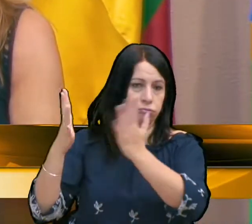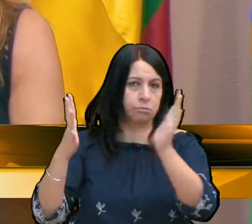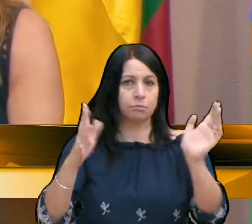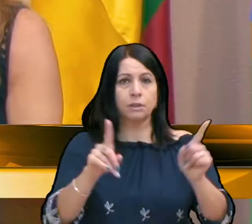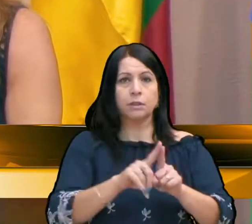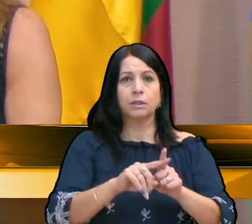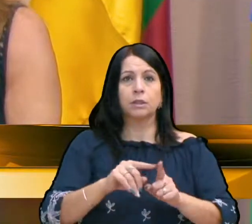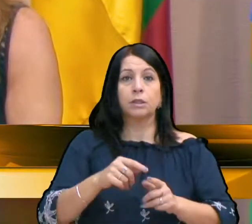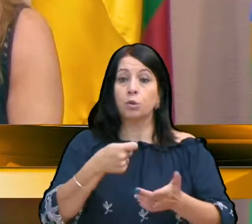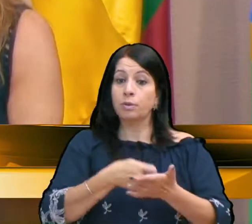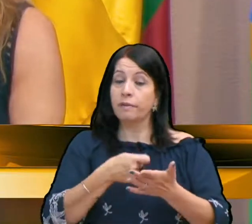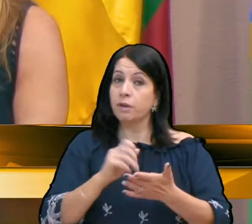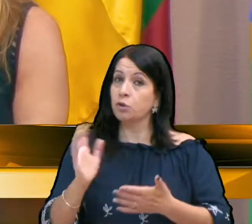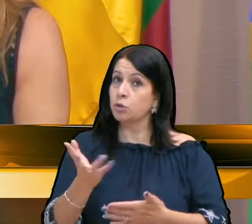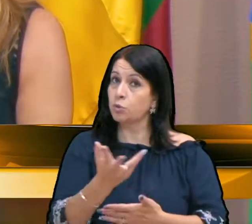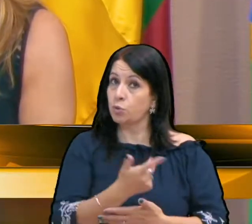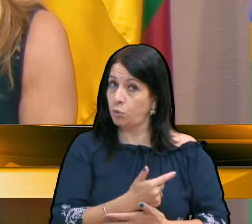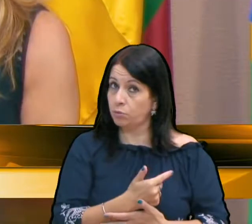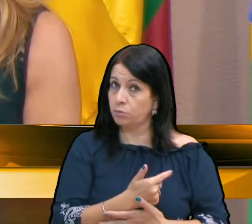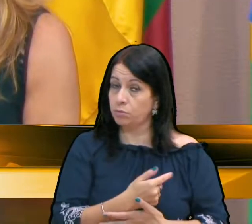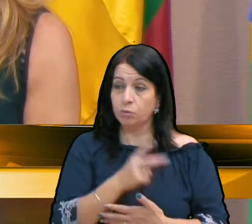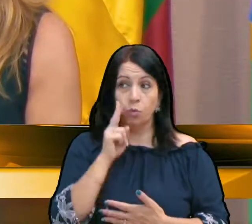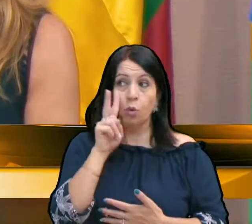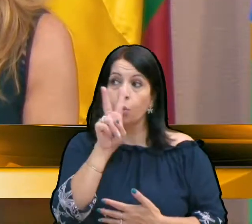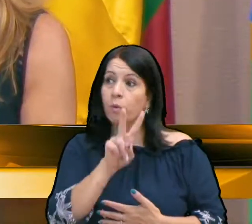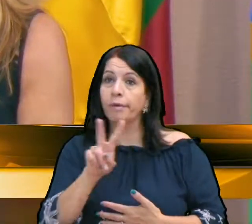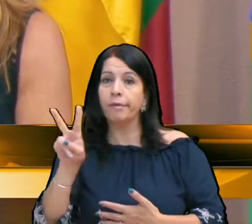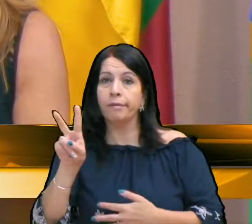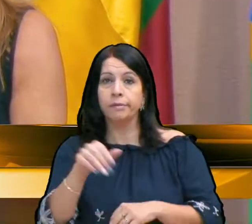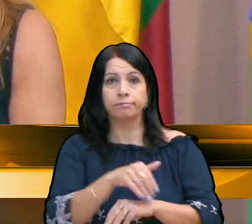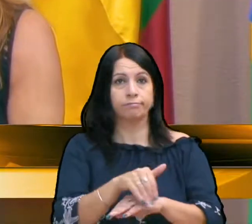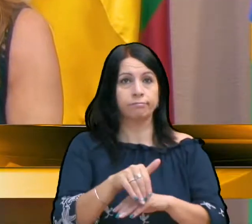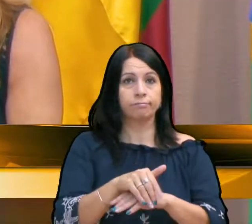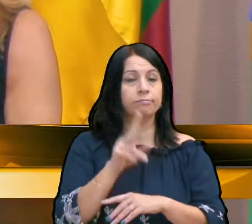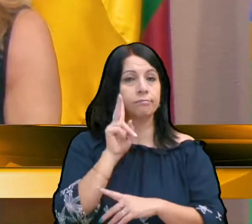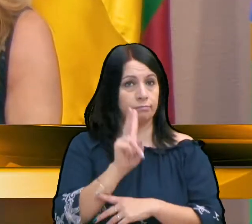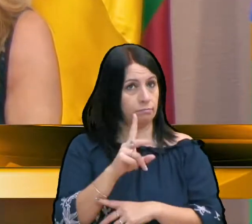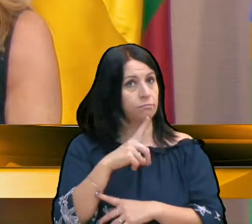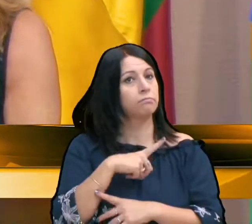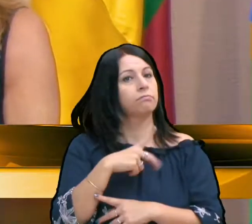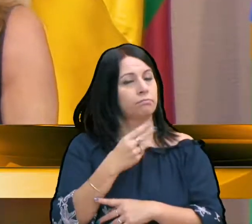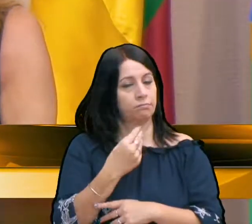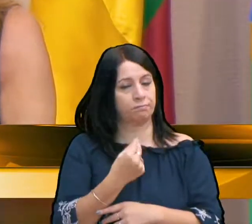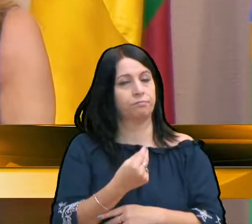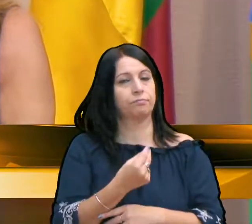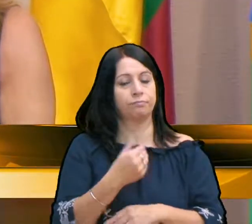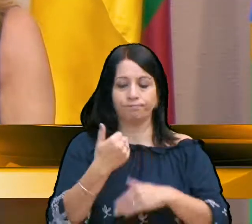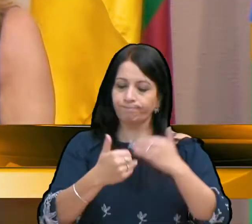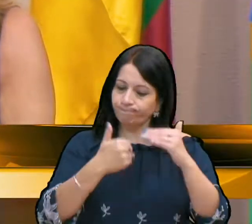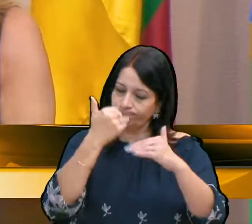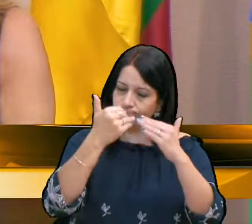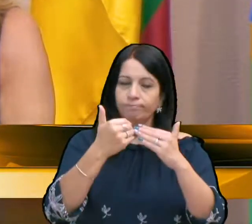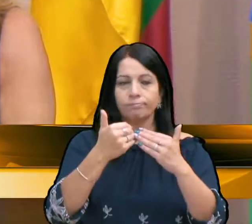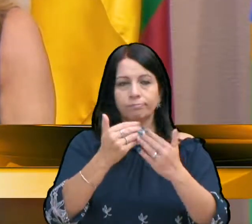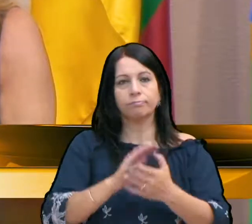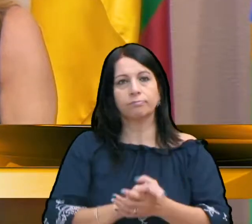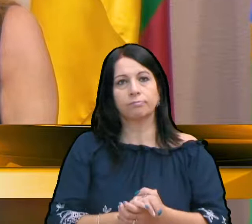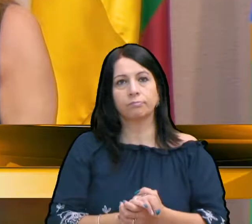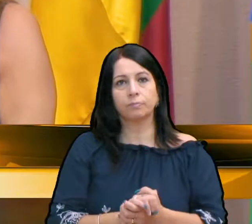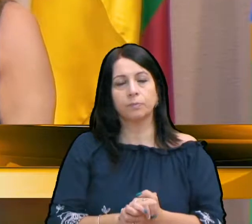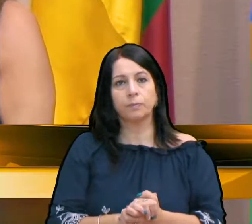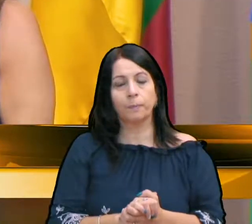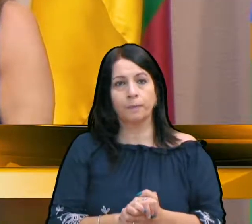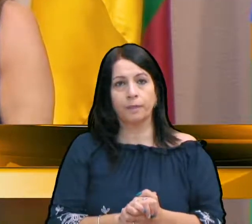de todos nós. E é só nós olharmos para as ruas que a gente vê que nós temos muito a evoluir nesse sentido,